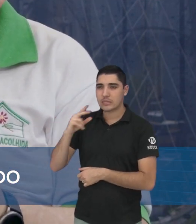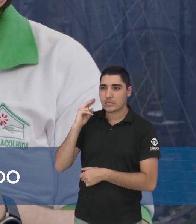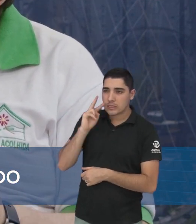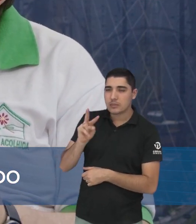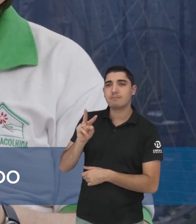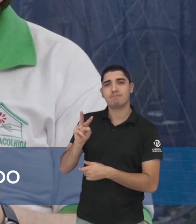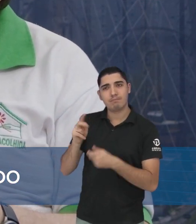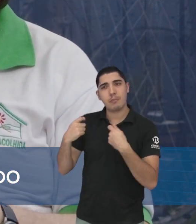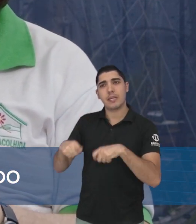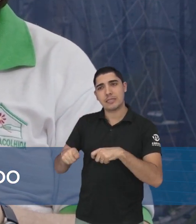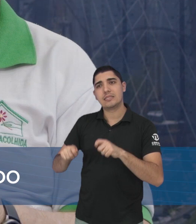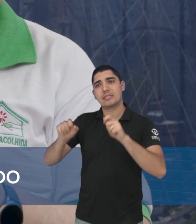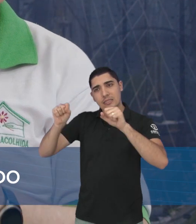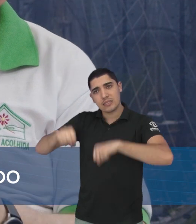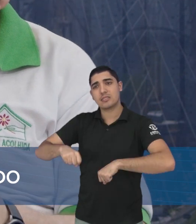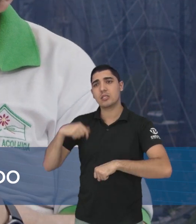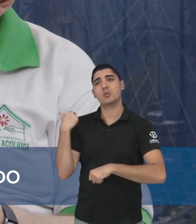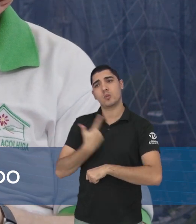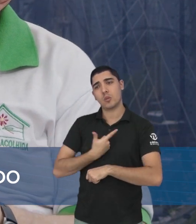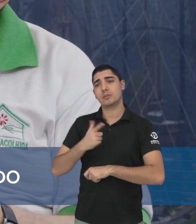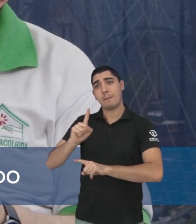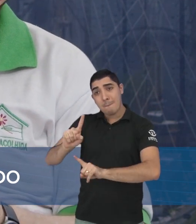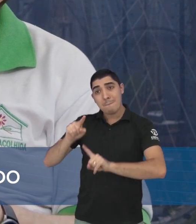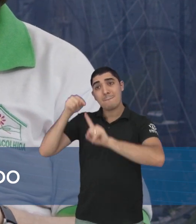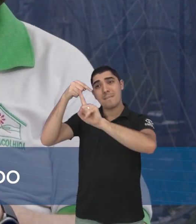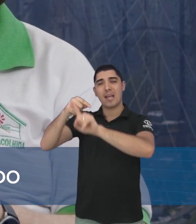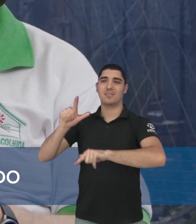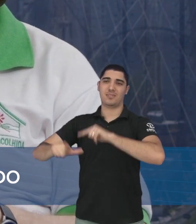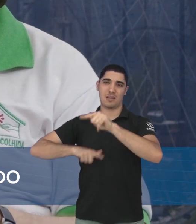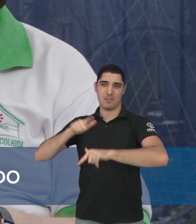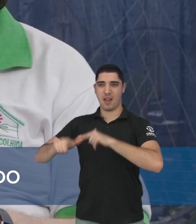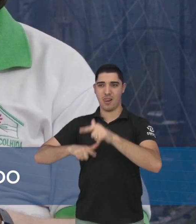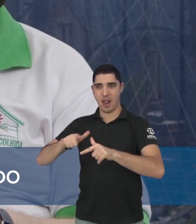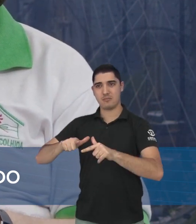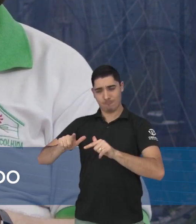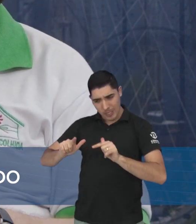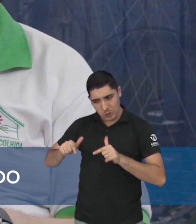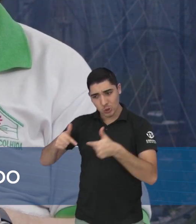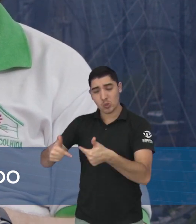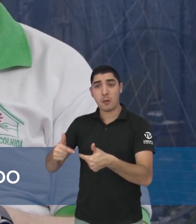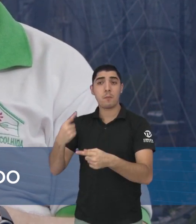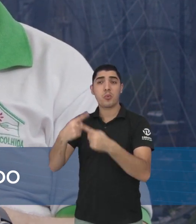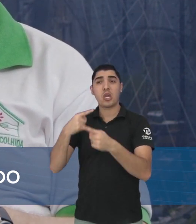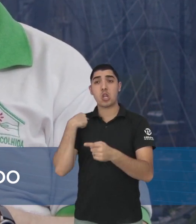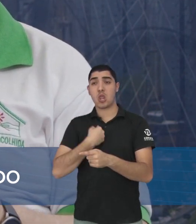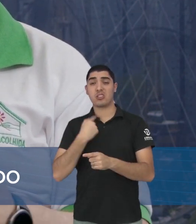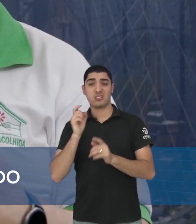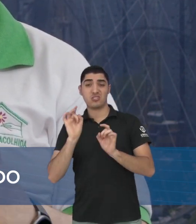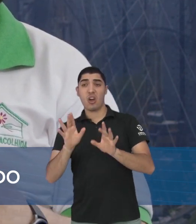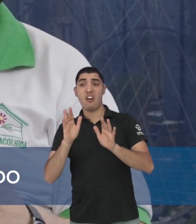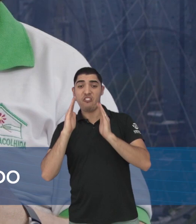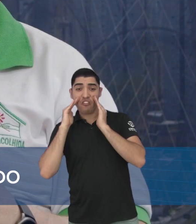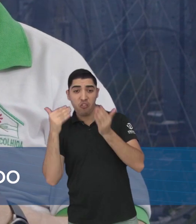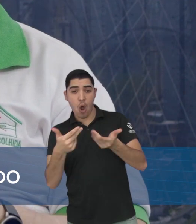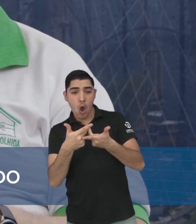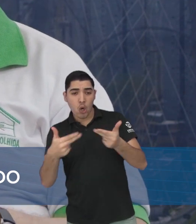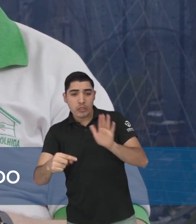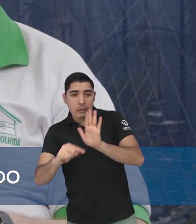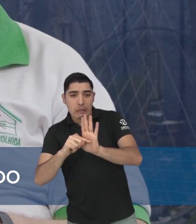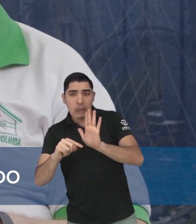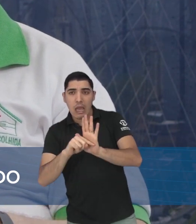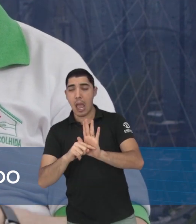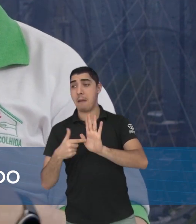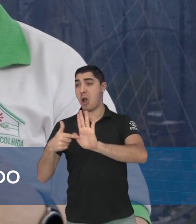precisa investir cada vez nisso, para que a gente não possa somatizar jamais coisas negativas. Aí você começa a dar ênfase